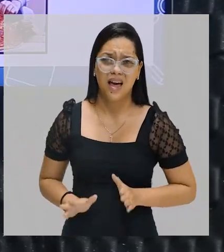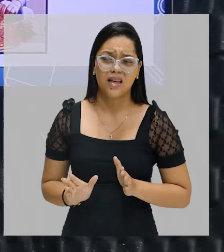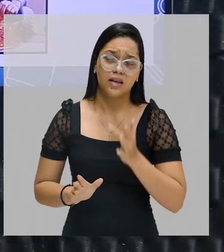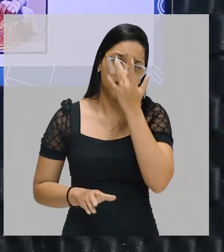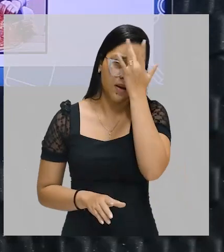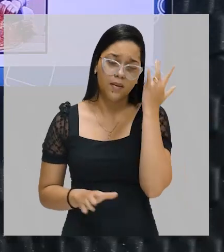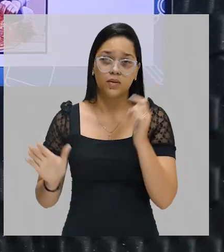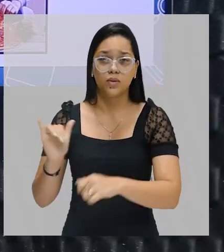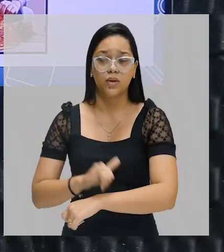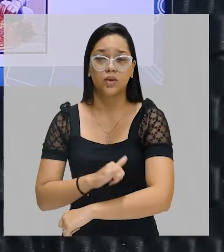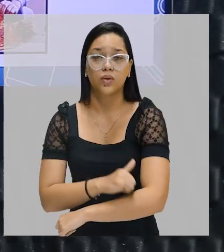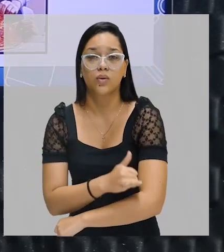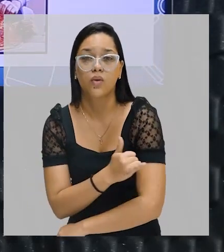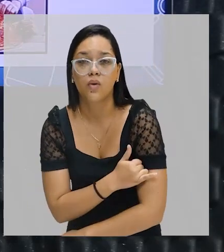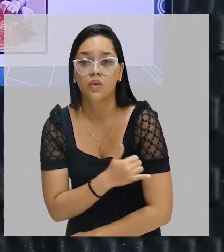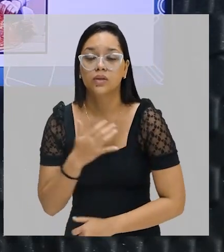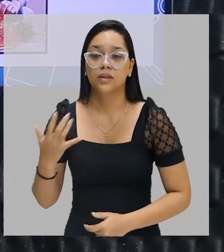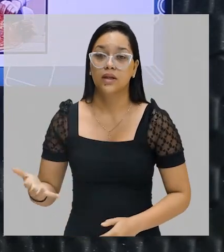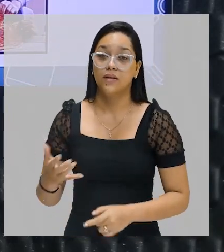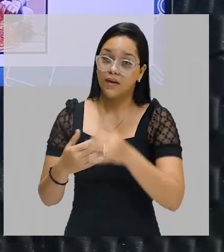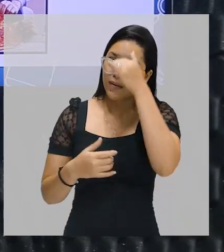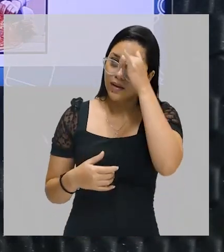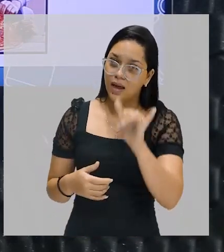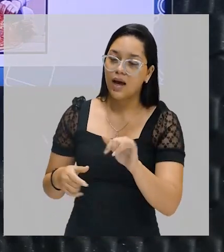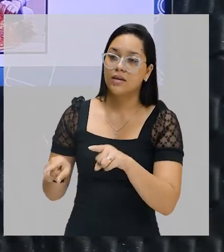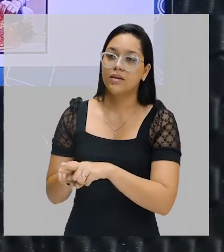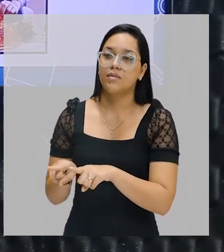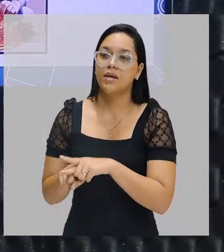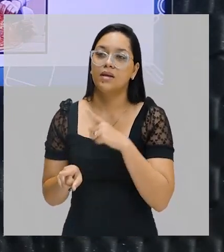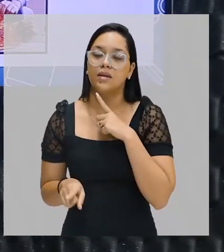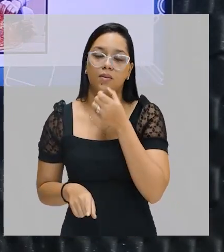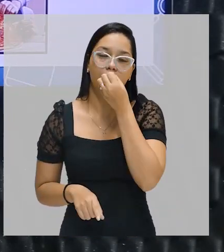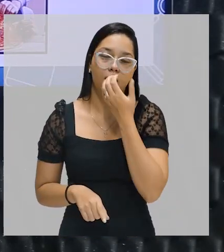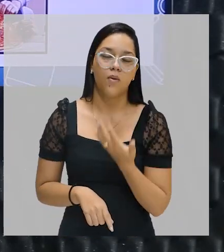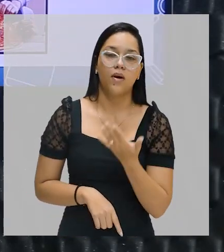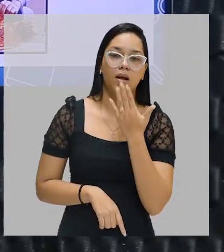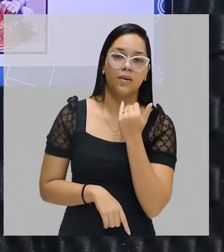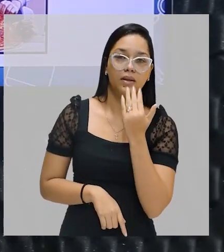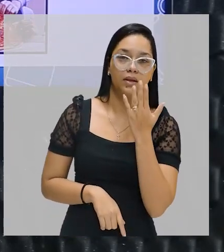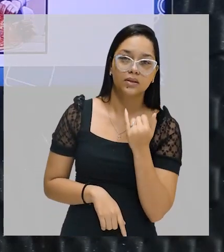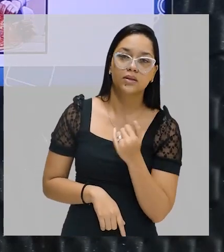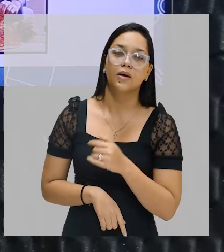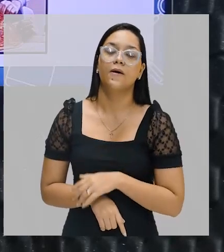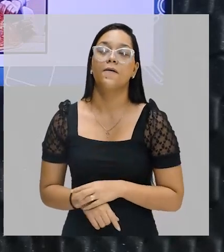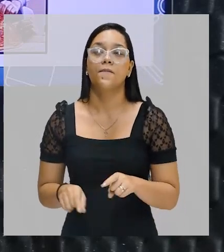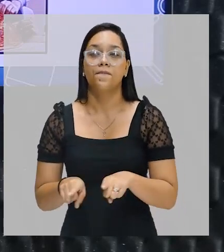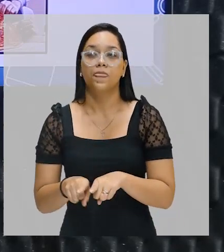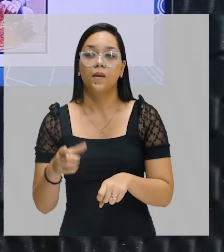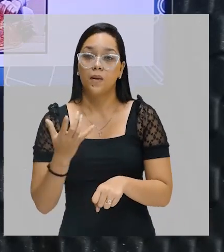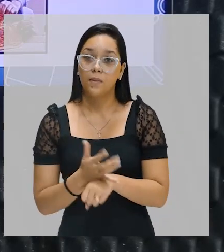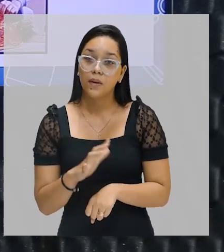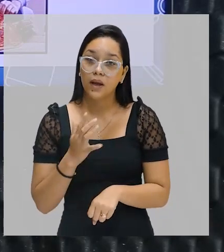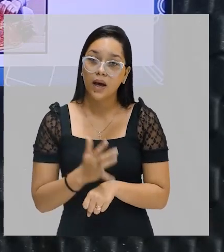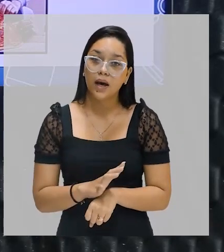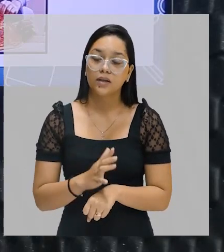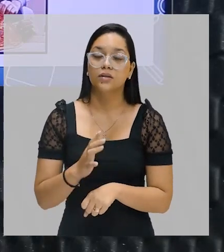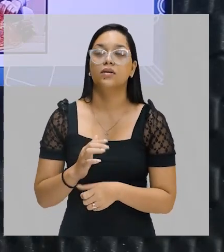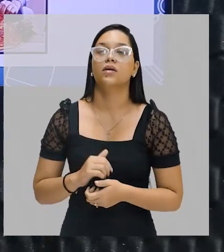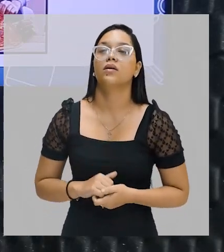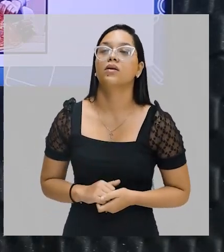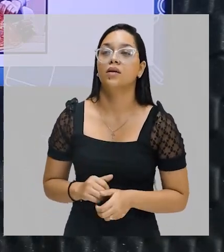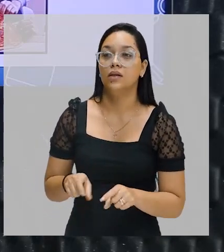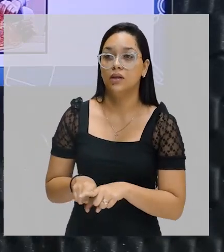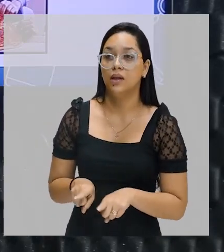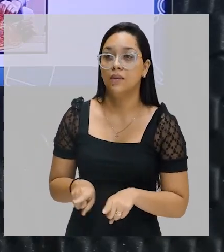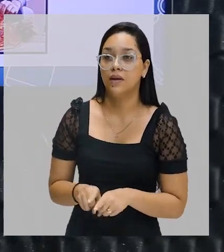uma pessoa obesa, você vai combater isso através de uma boa alimentação e práticas de exercícios físicos.